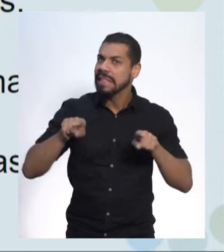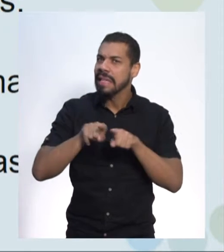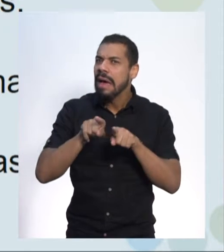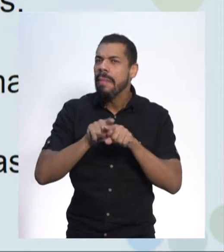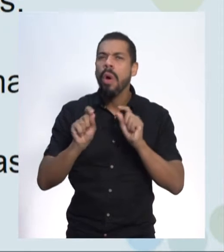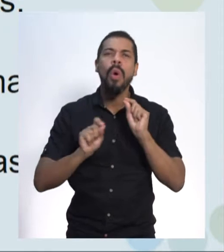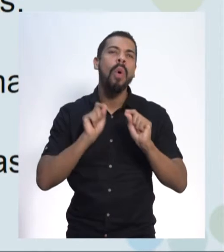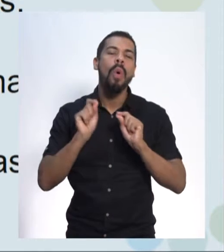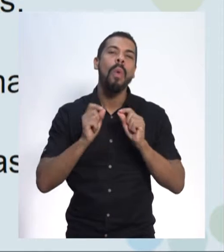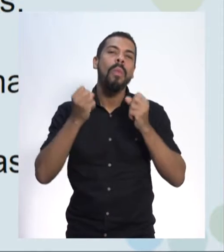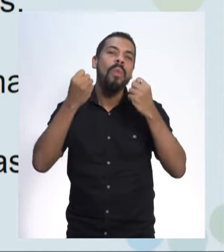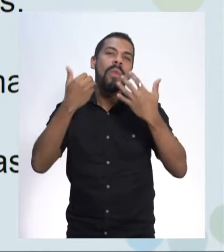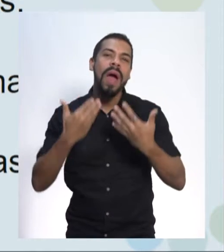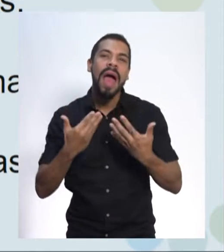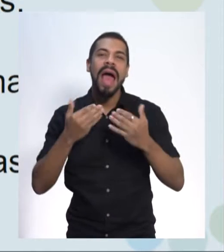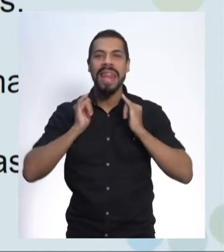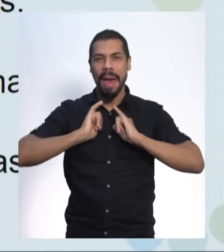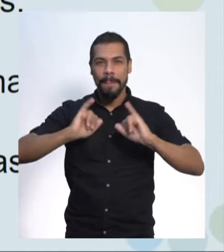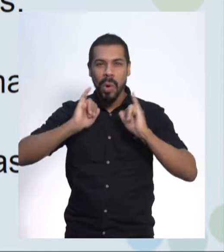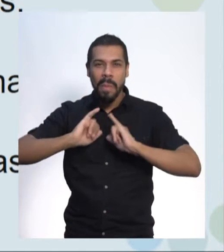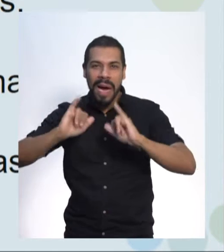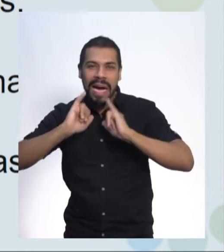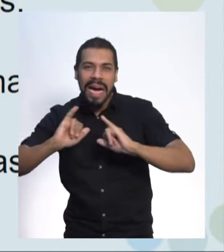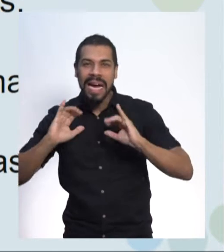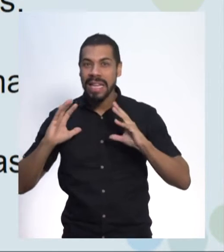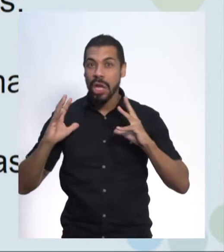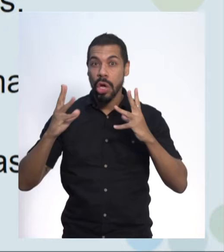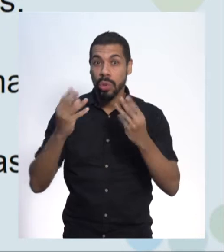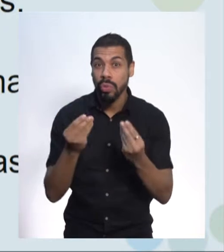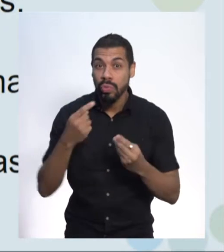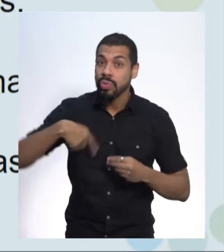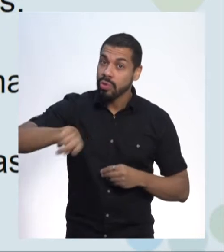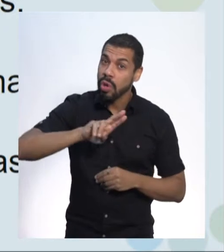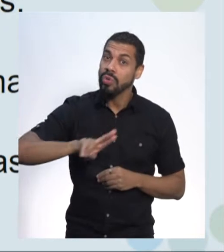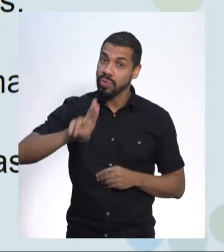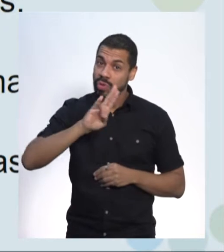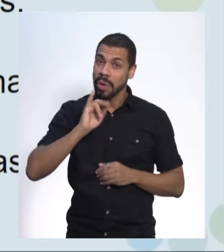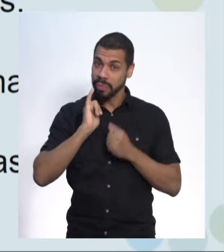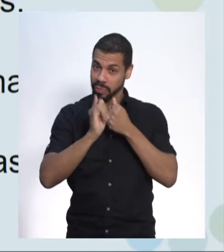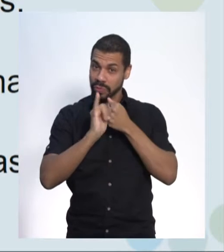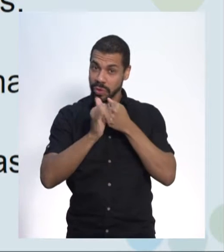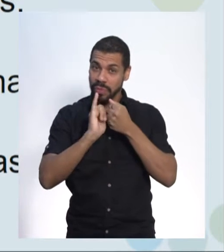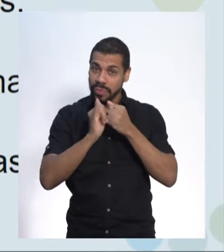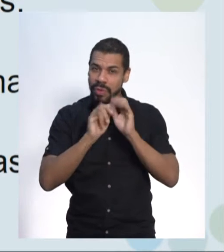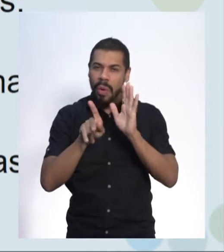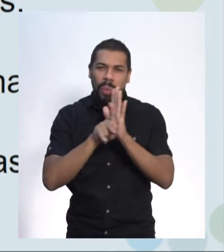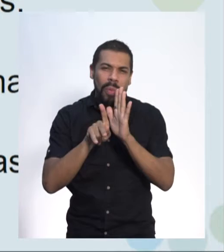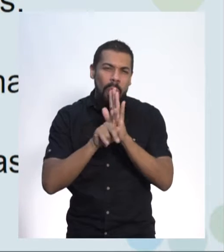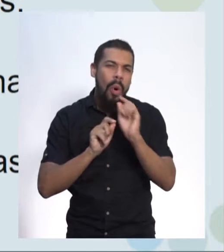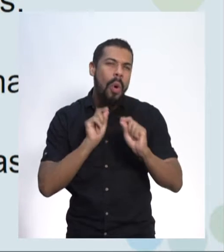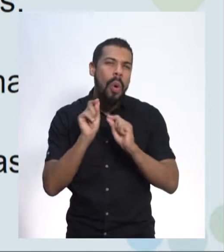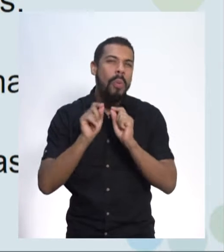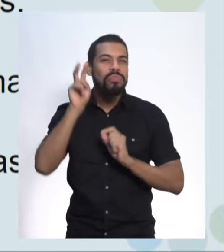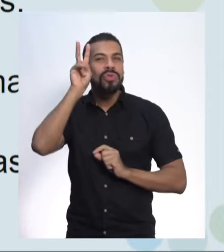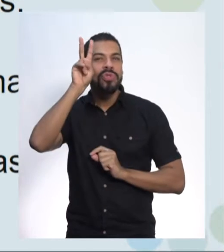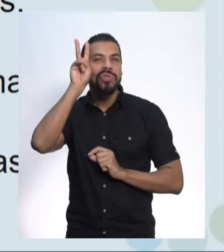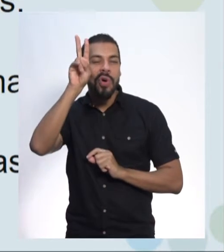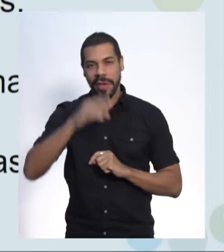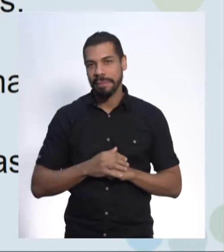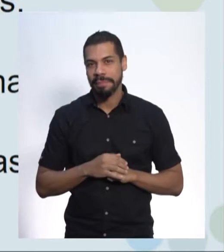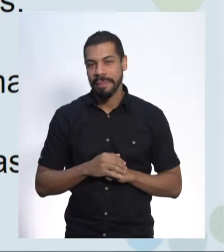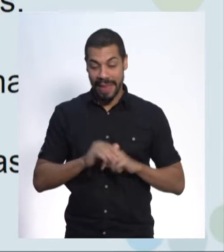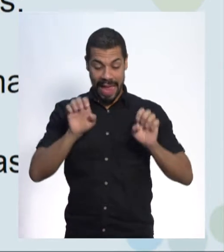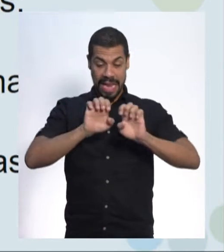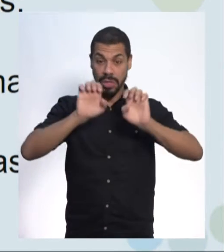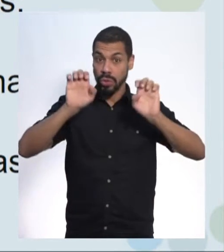sendo utilizada nas propagandas, na publicidade em geral, a gente utiliza narrativas digitais. Conta uma história. A estrutura